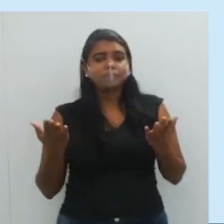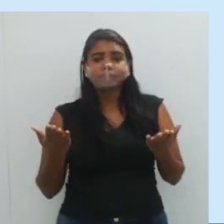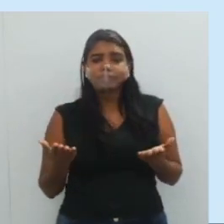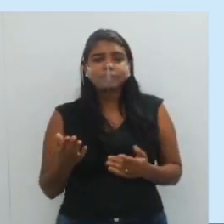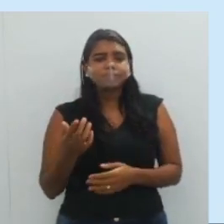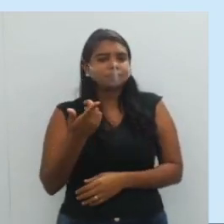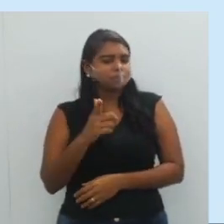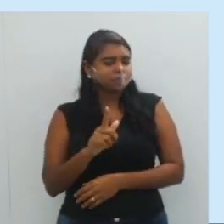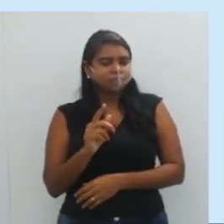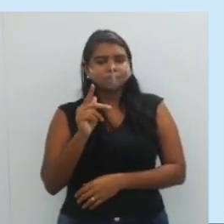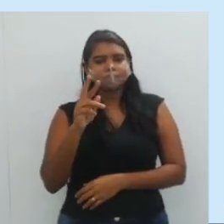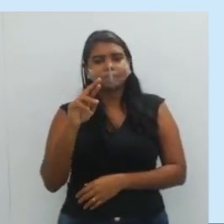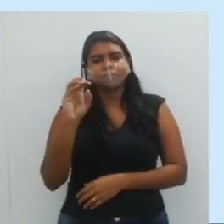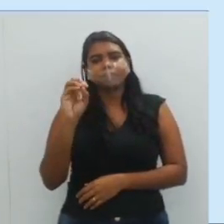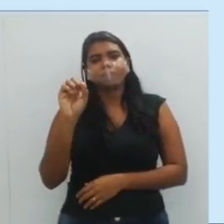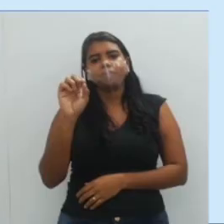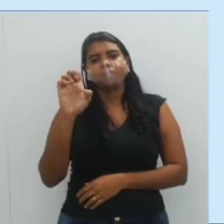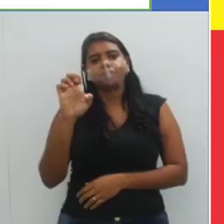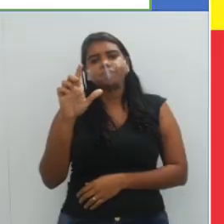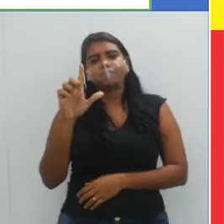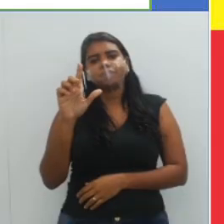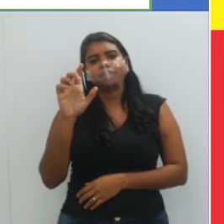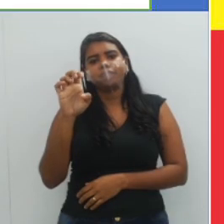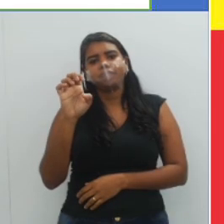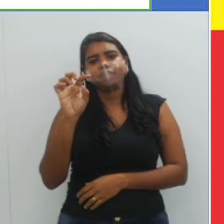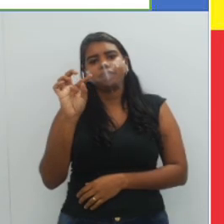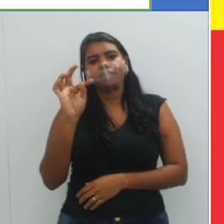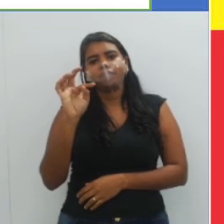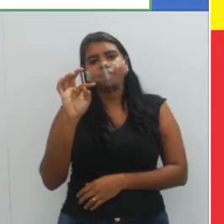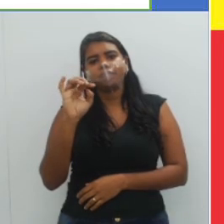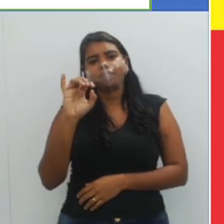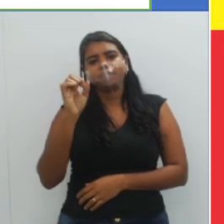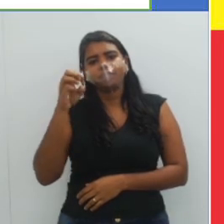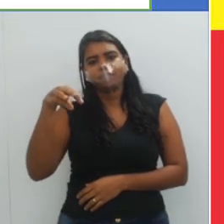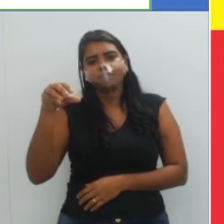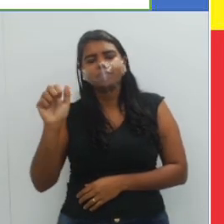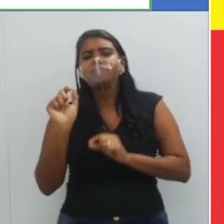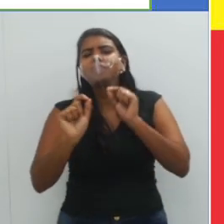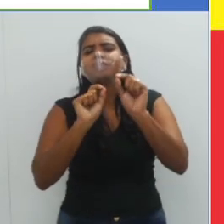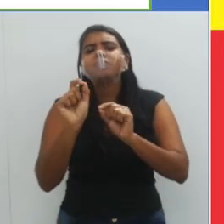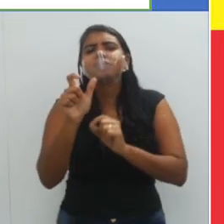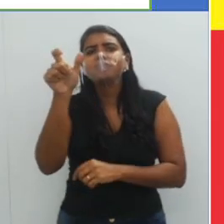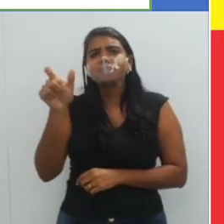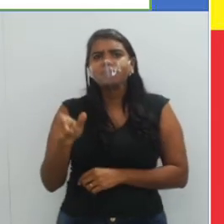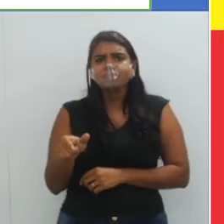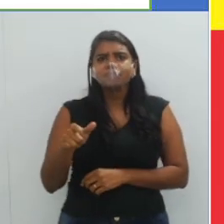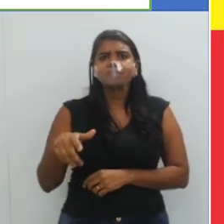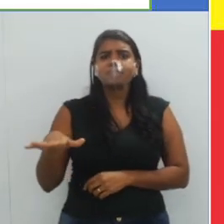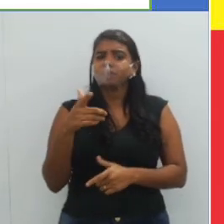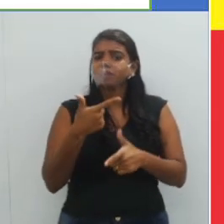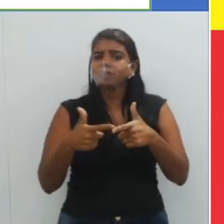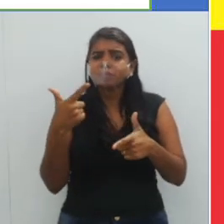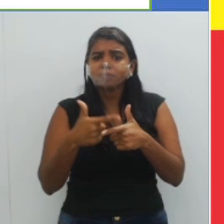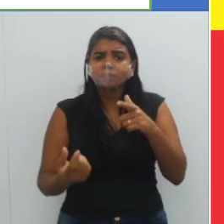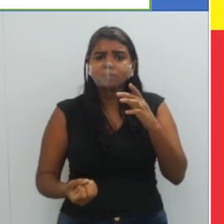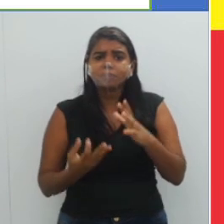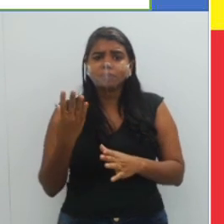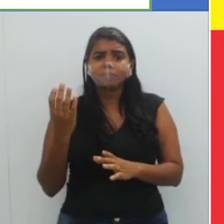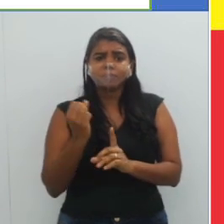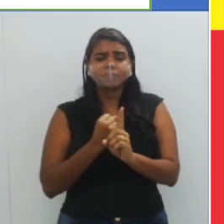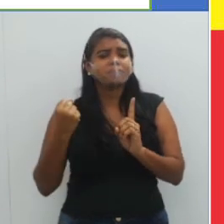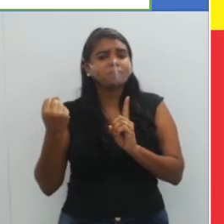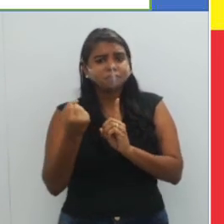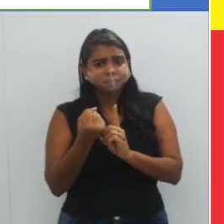Então, não proselitismo. E o que seria essa tolerância religiosa? Dessa forma, um dos maiores problemas de